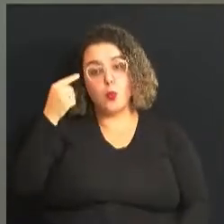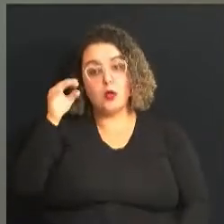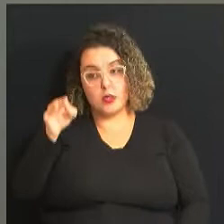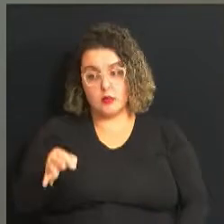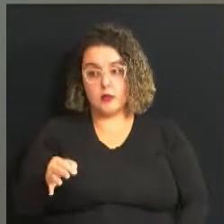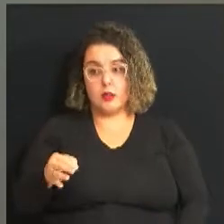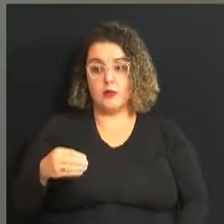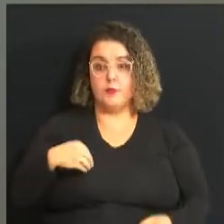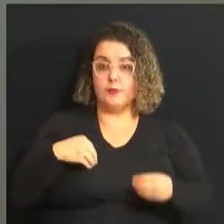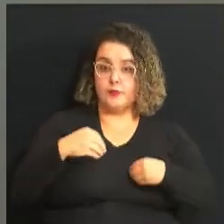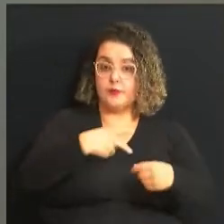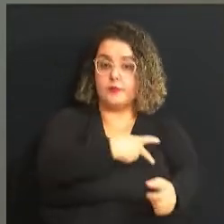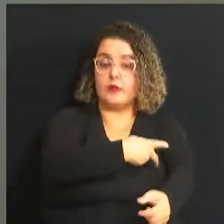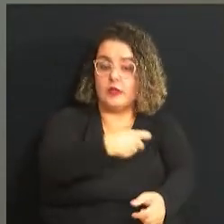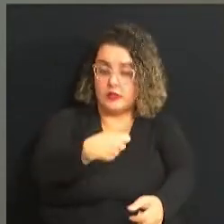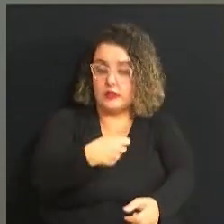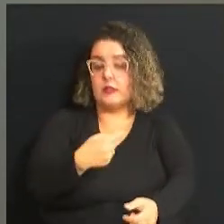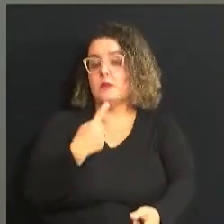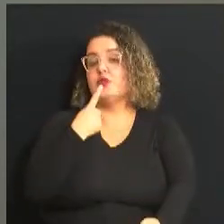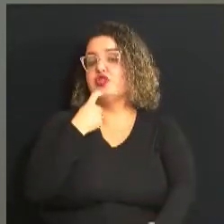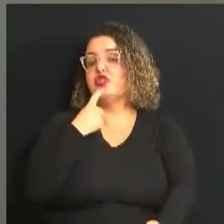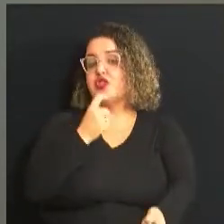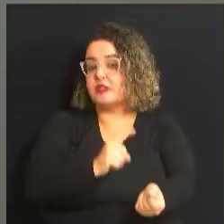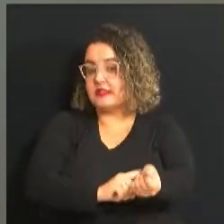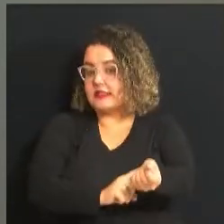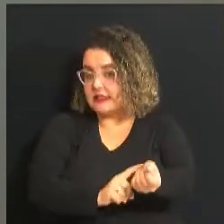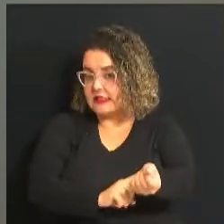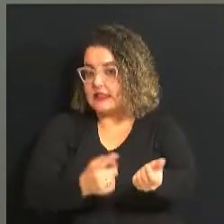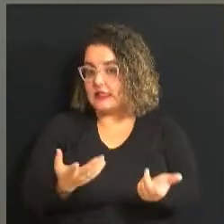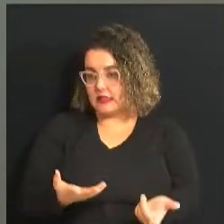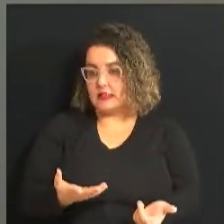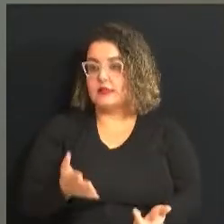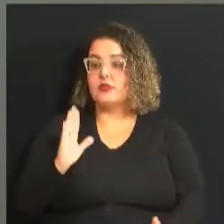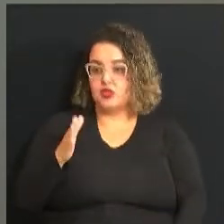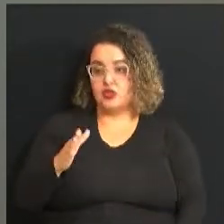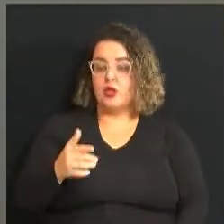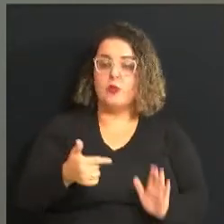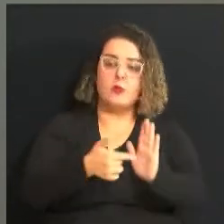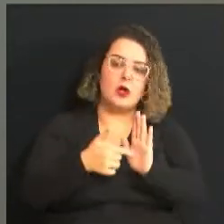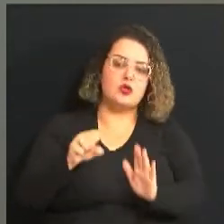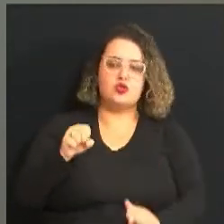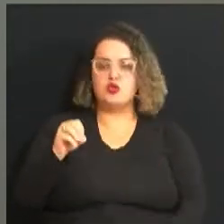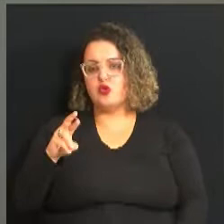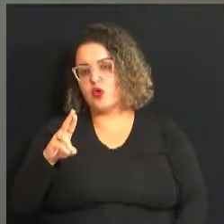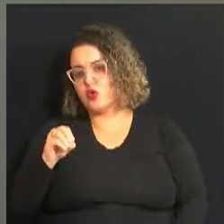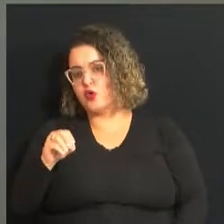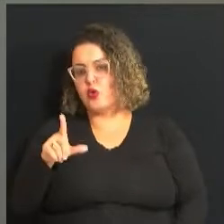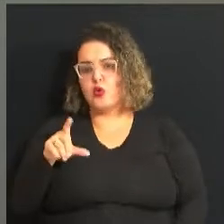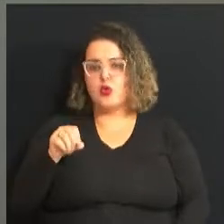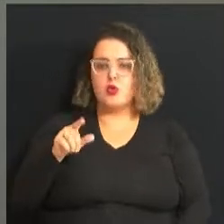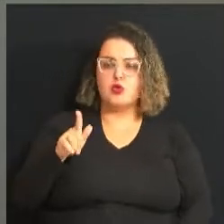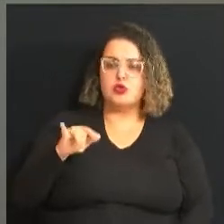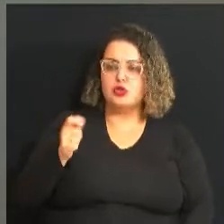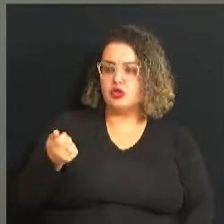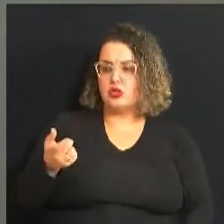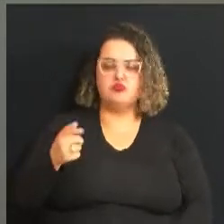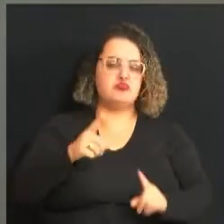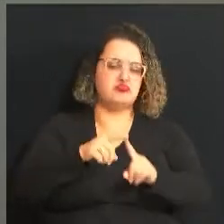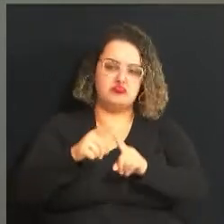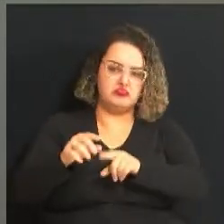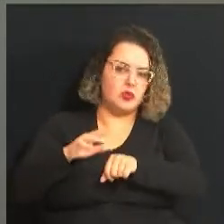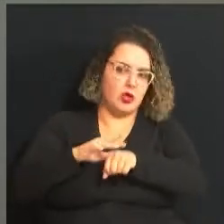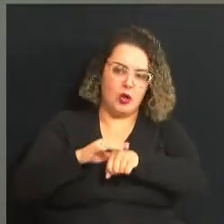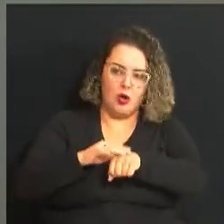de sangue. Nesses exames já vão estar ali sorologias para ver se tem algum tipo de doença que possa